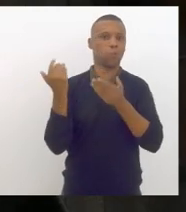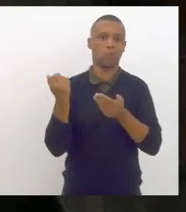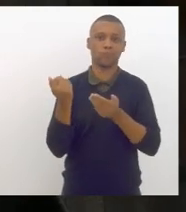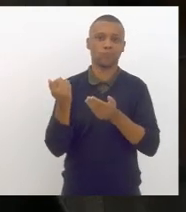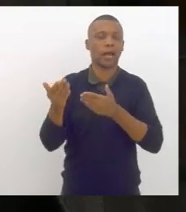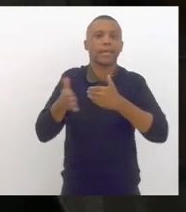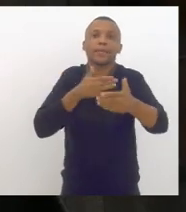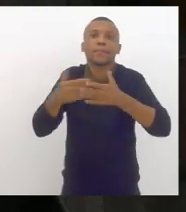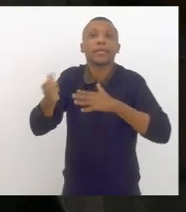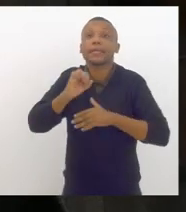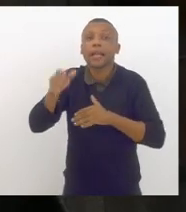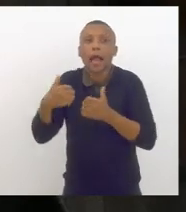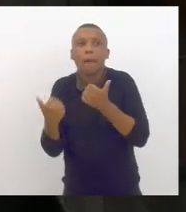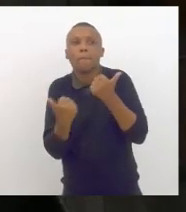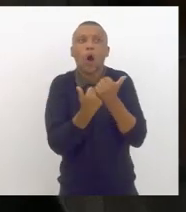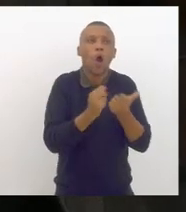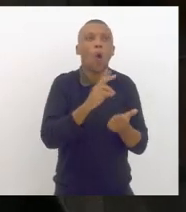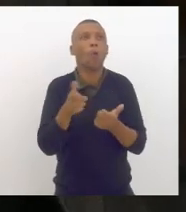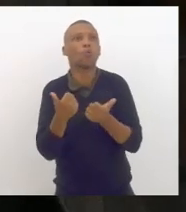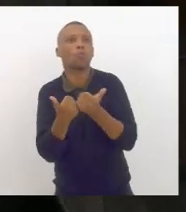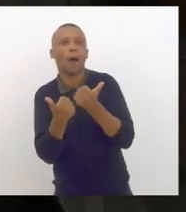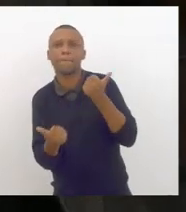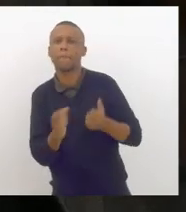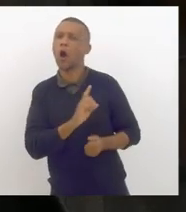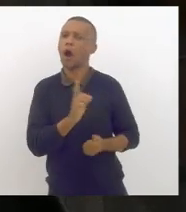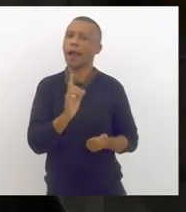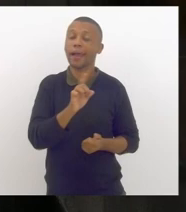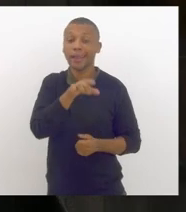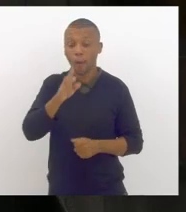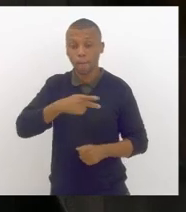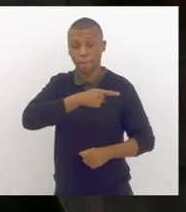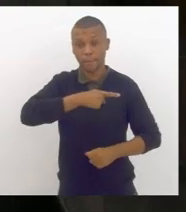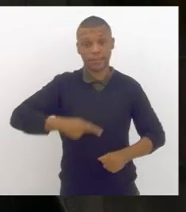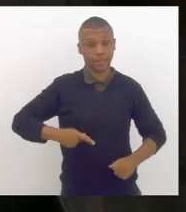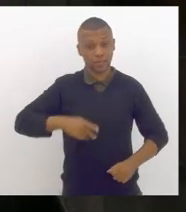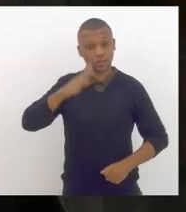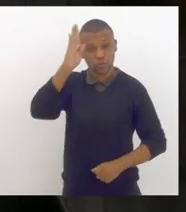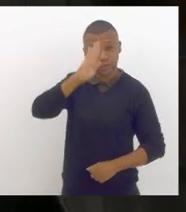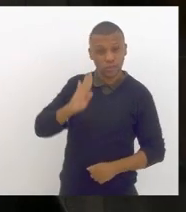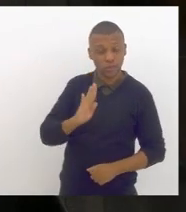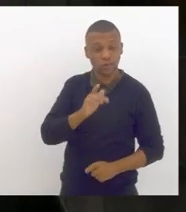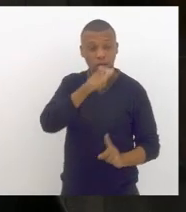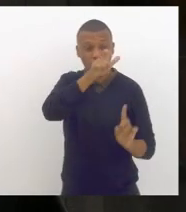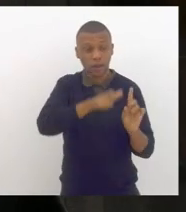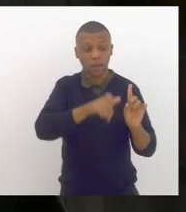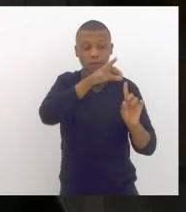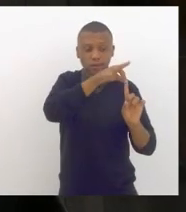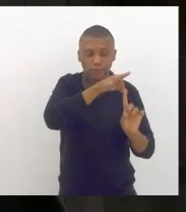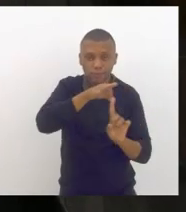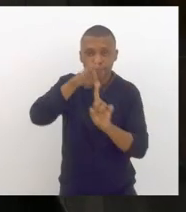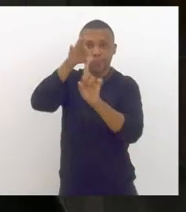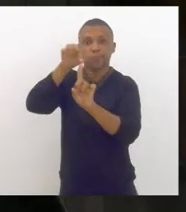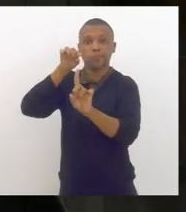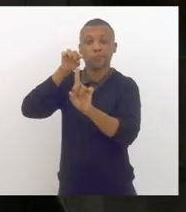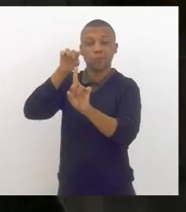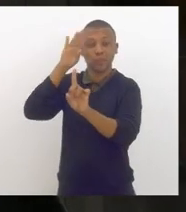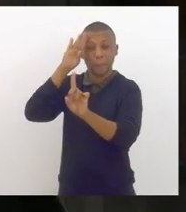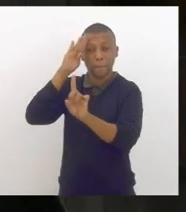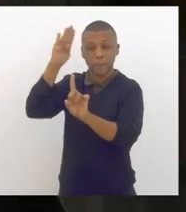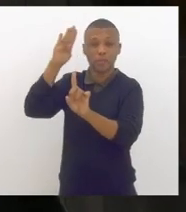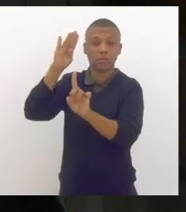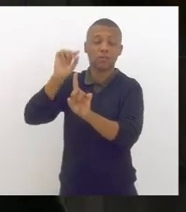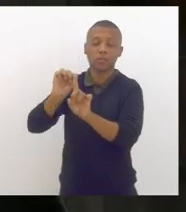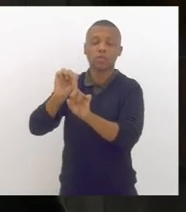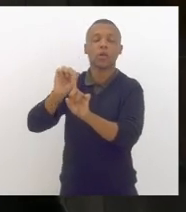Apanha Não apoia ele é o Presidente da República Federativa do Brasil Então ser ele o personagem né dar mais das mais